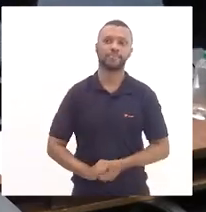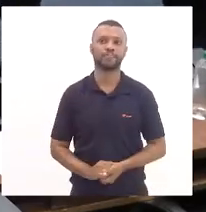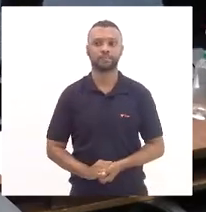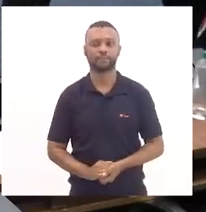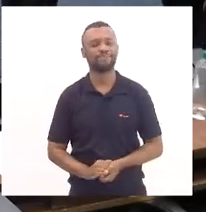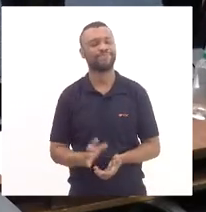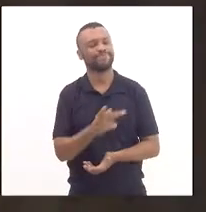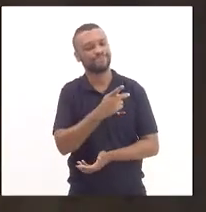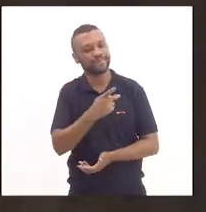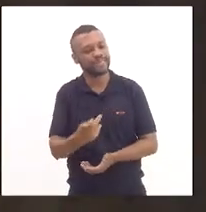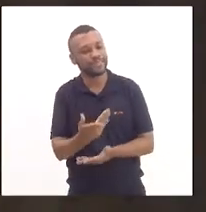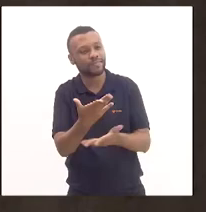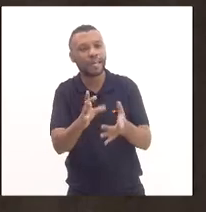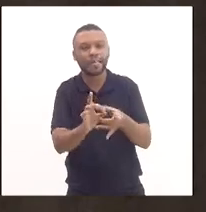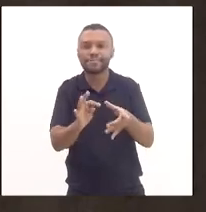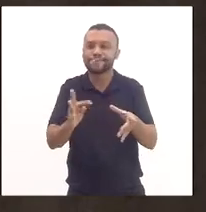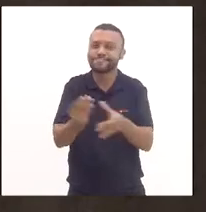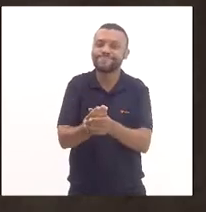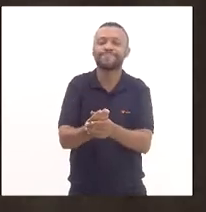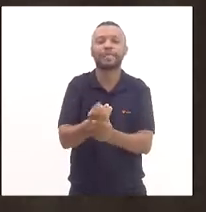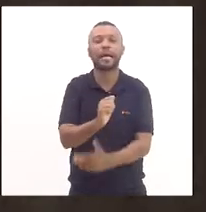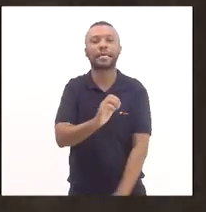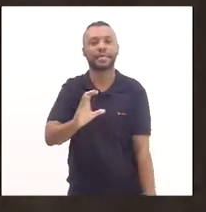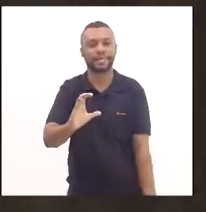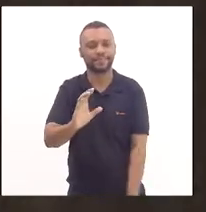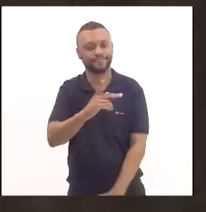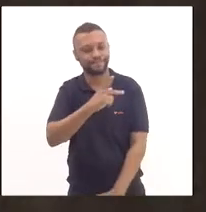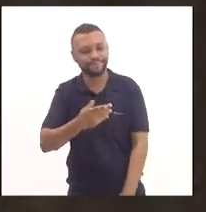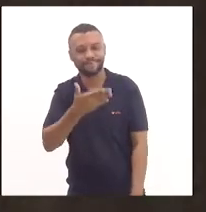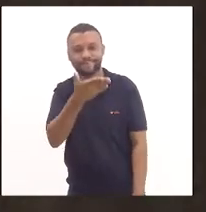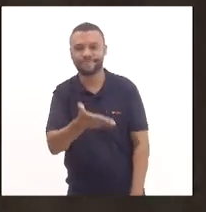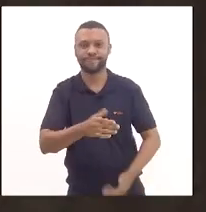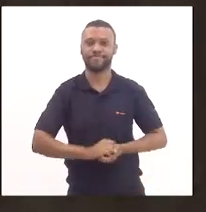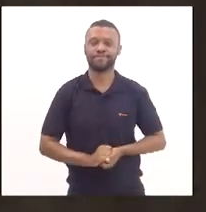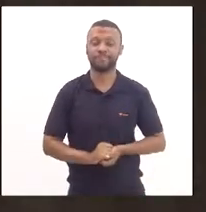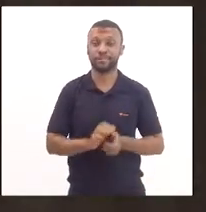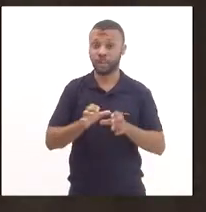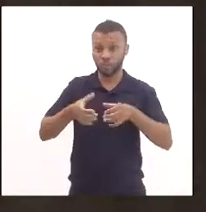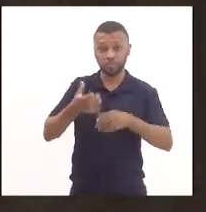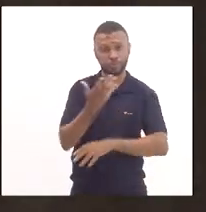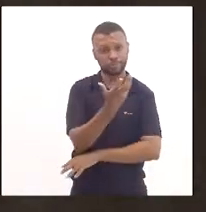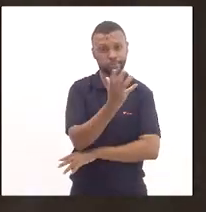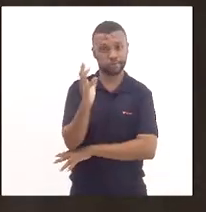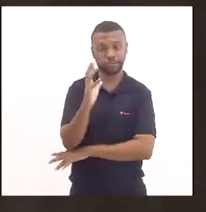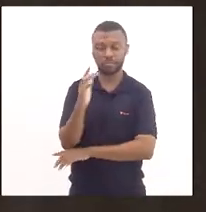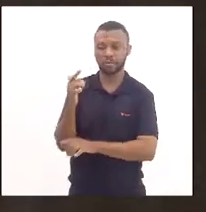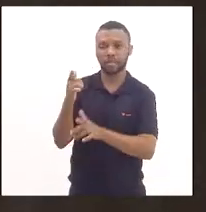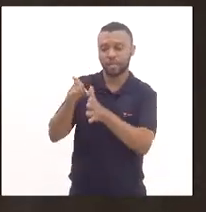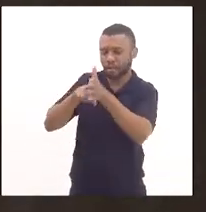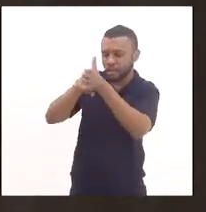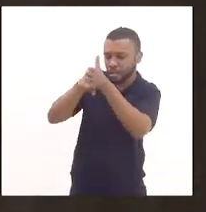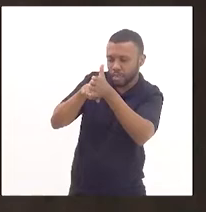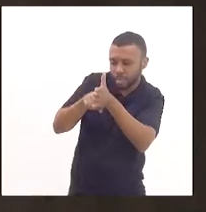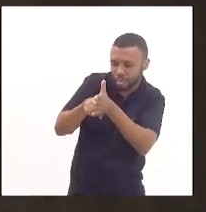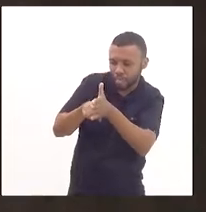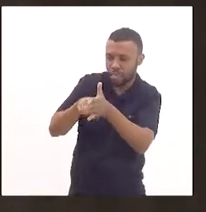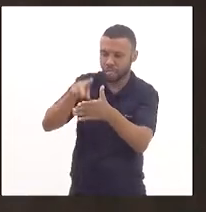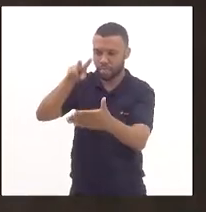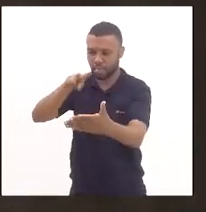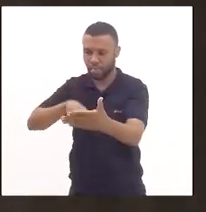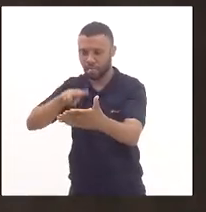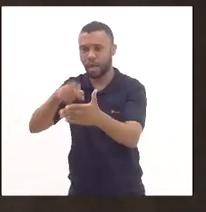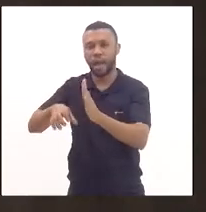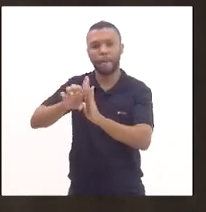Presidente democrático André Siciliano. A Comissão de Meio Ambiente se debruçou sobre as emendas,